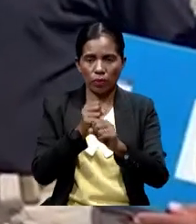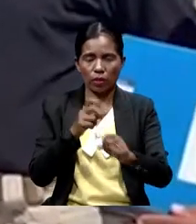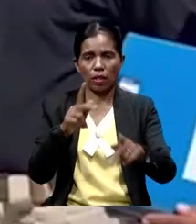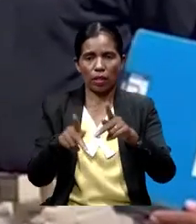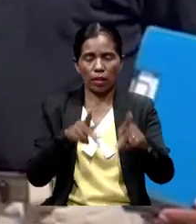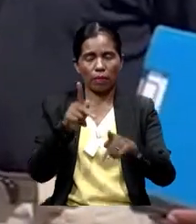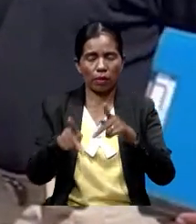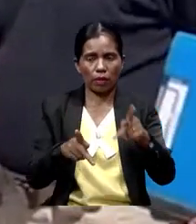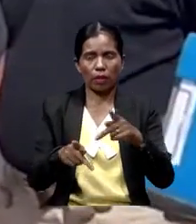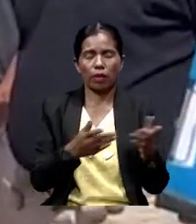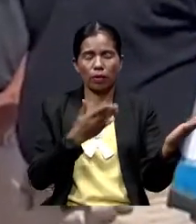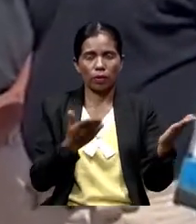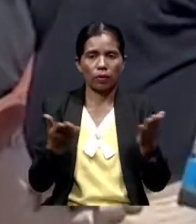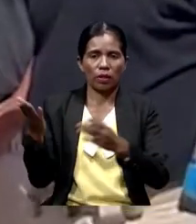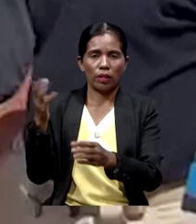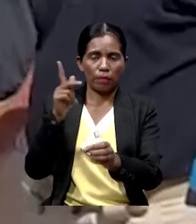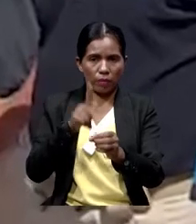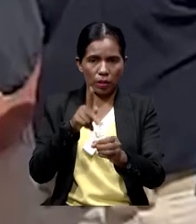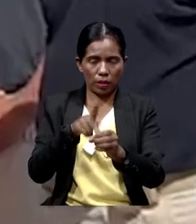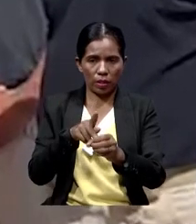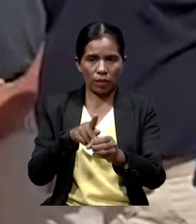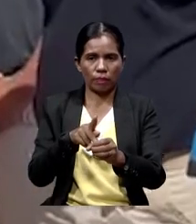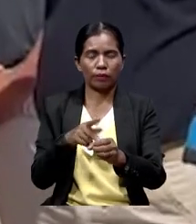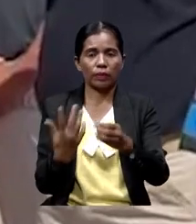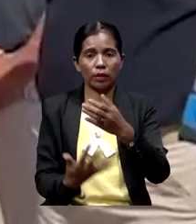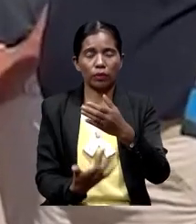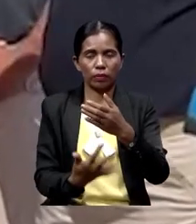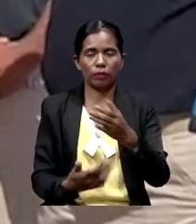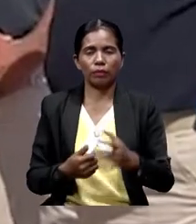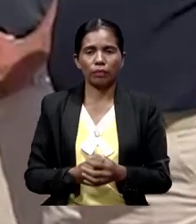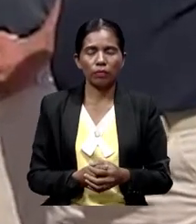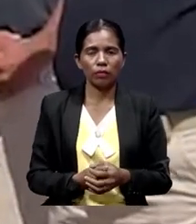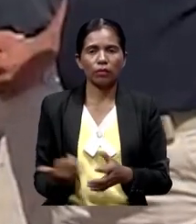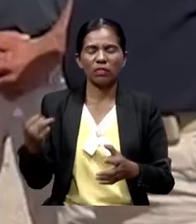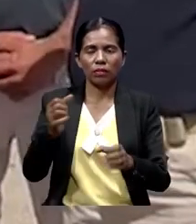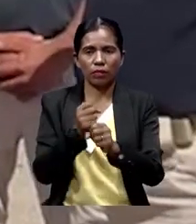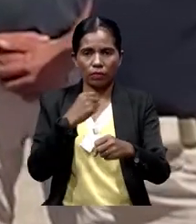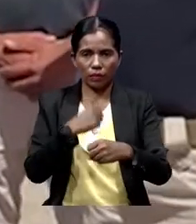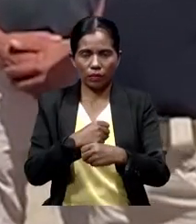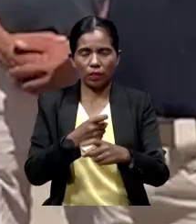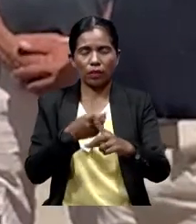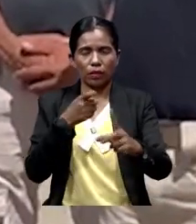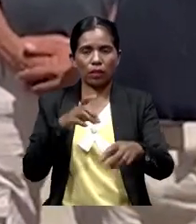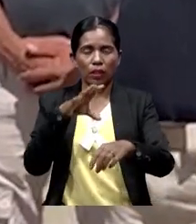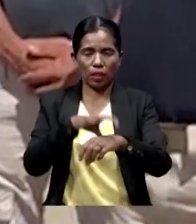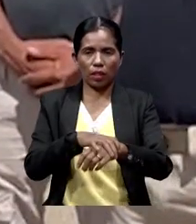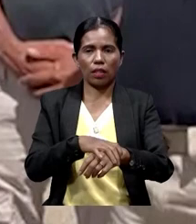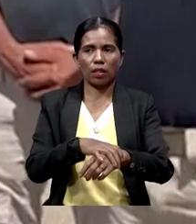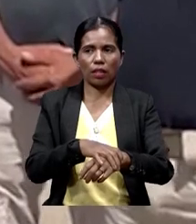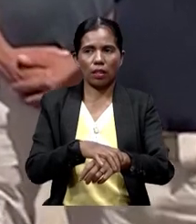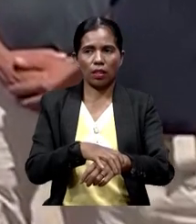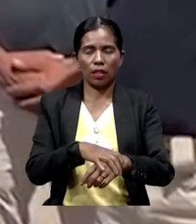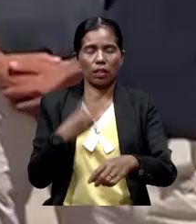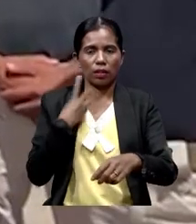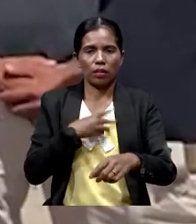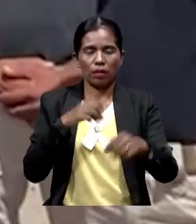a minha objeto de ser nessa minha rai, e o seu quantidade, ainda bem que se derrar a captura só, o seu objeto de uma que é quase que a gente